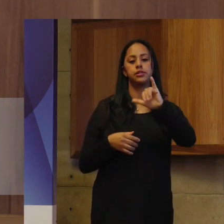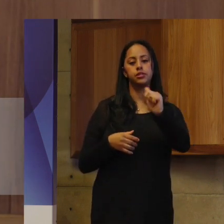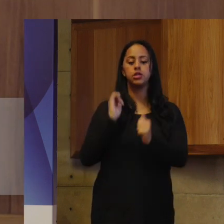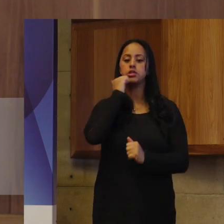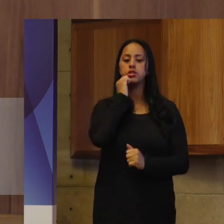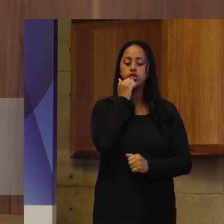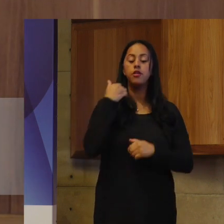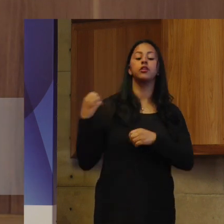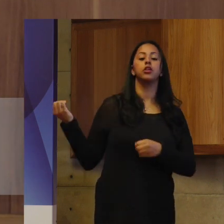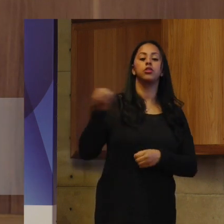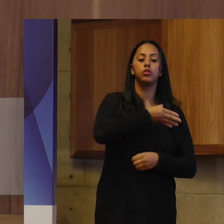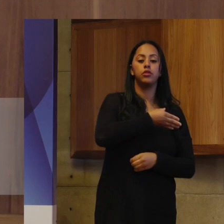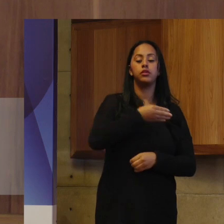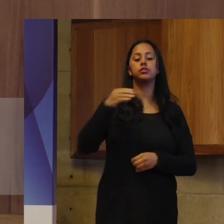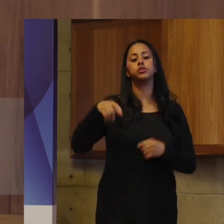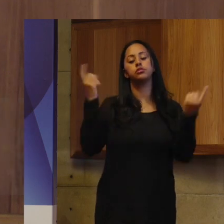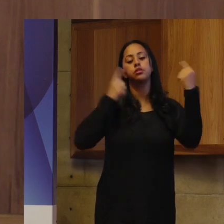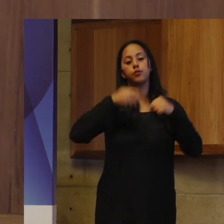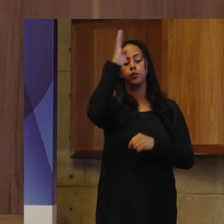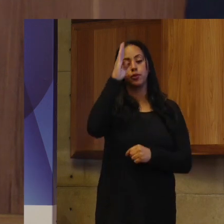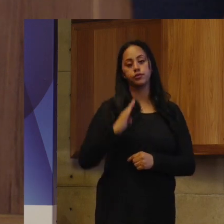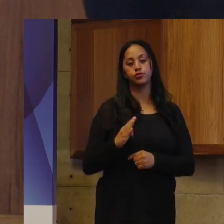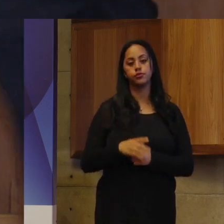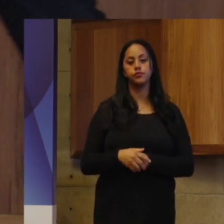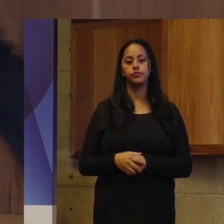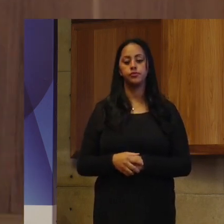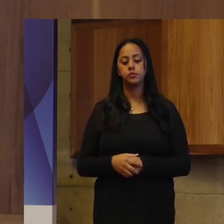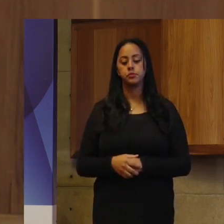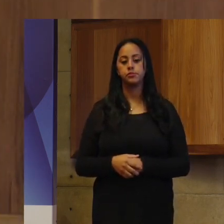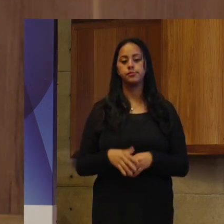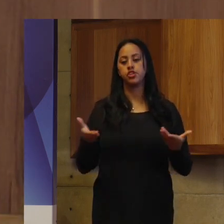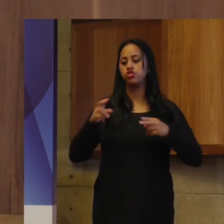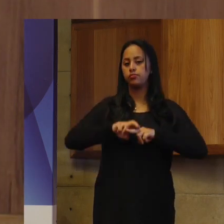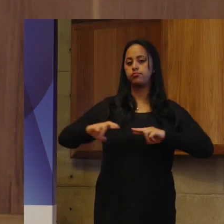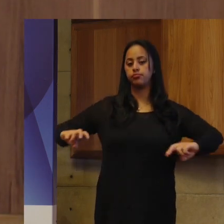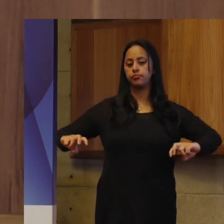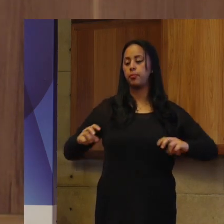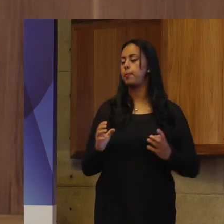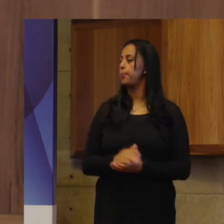Principais Desafios para o Brasil. Diria, para já posicionar as duas apresentações,